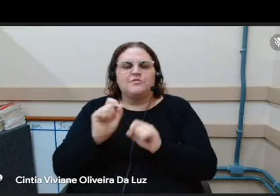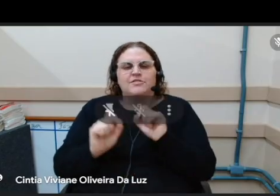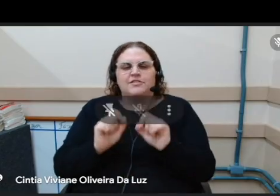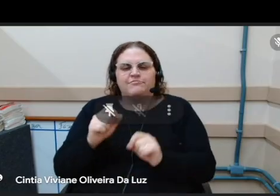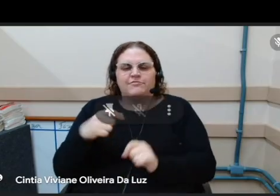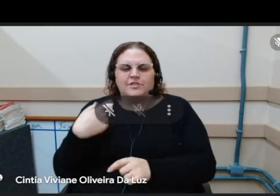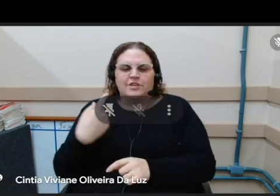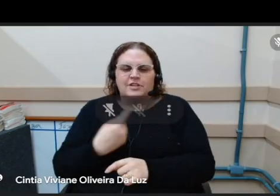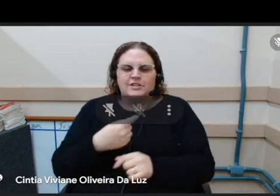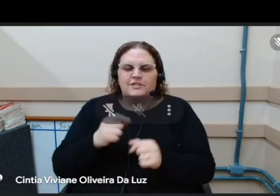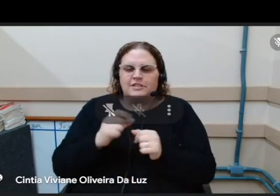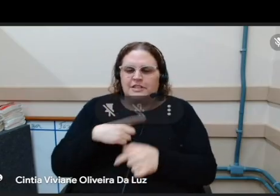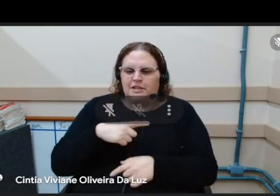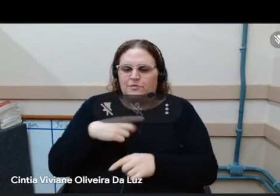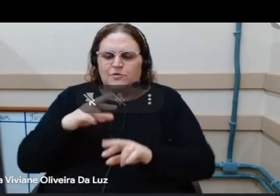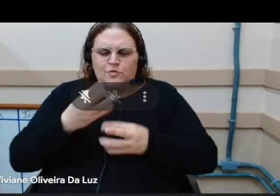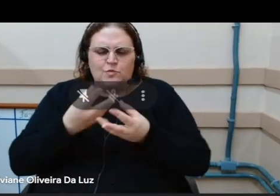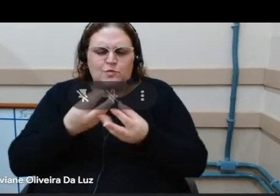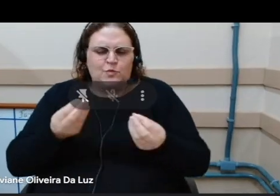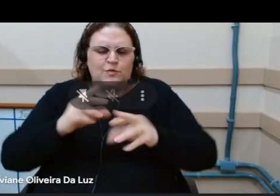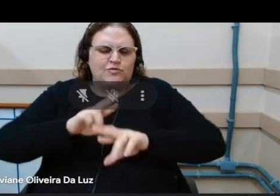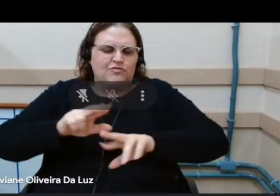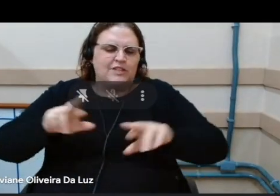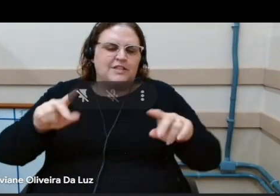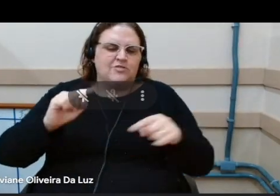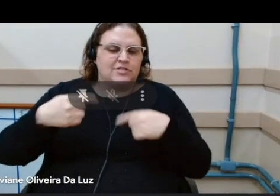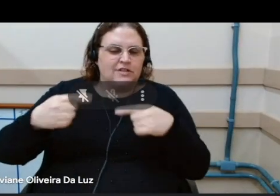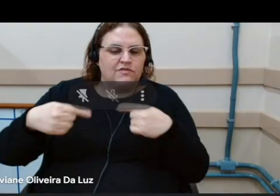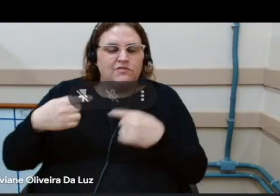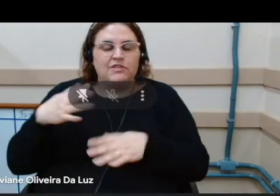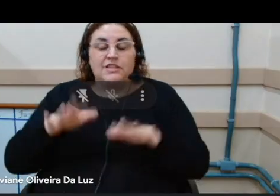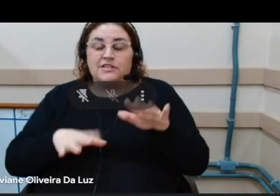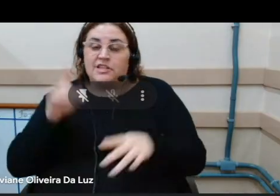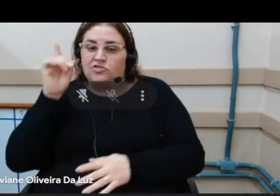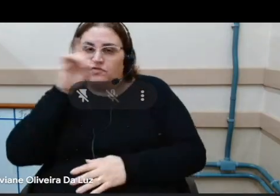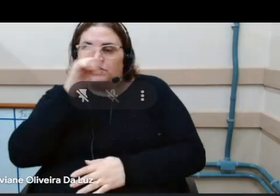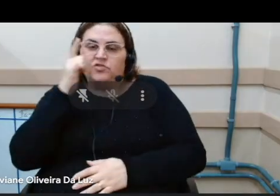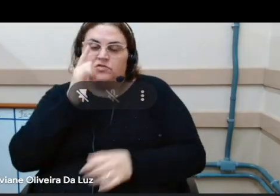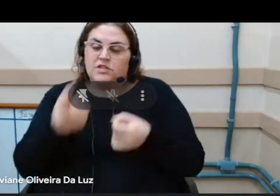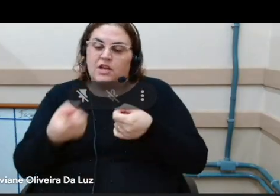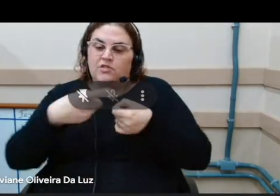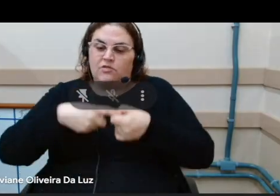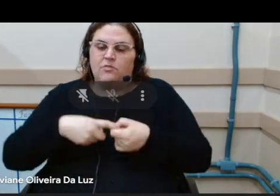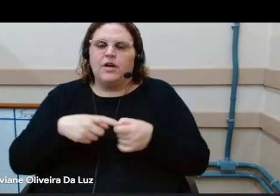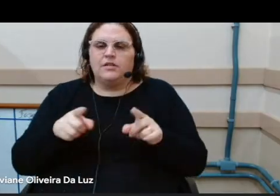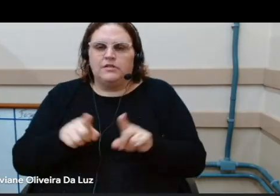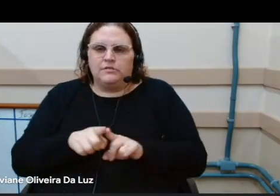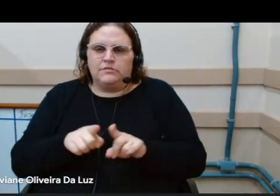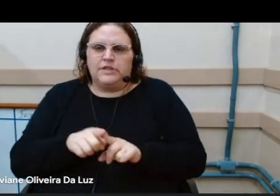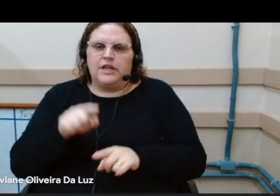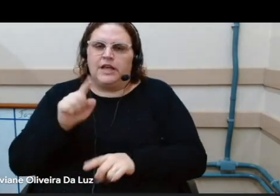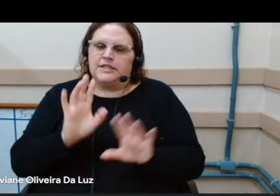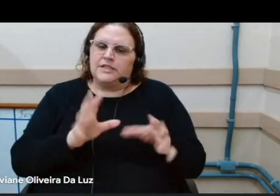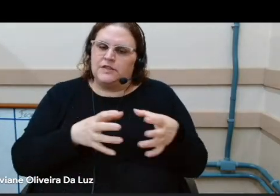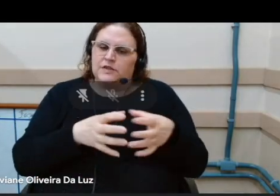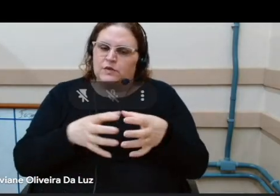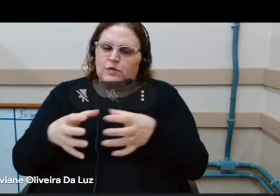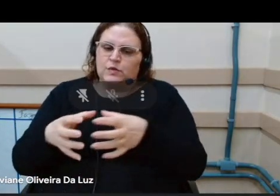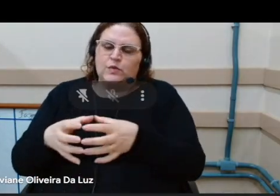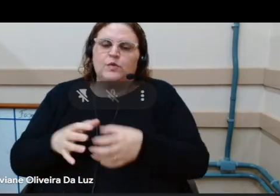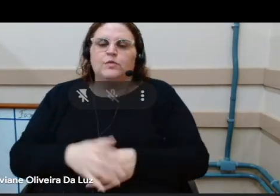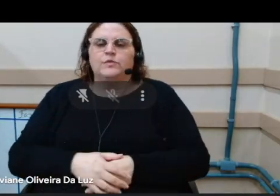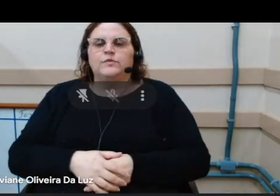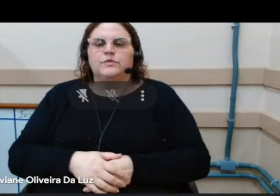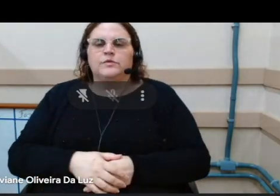tantos desafios e às vezes é difícil a gente retomar a a esses grupos e esses